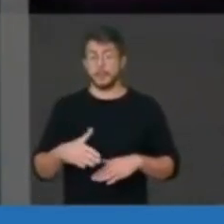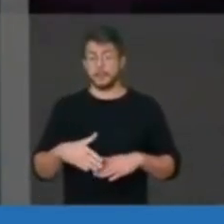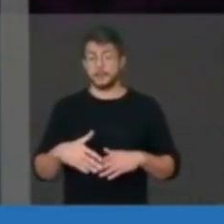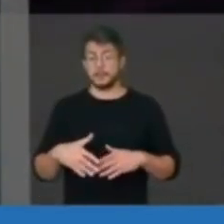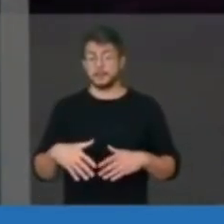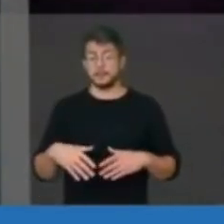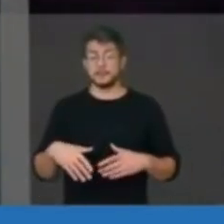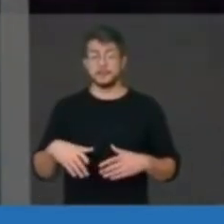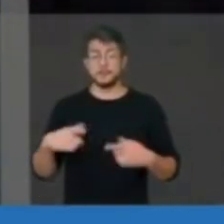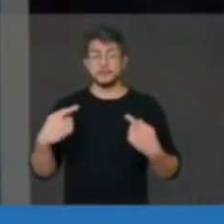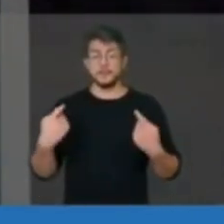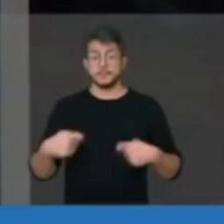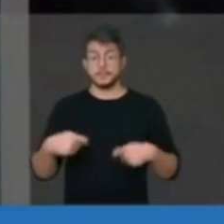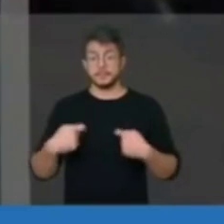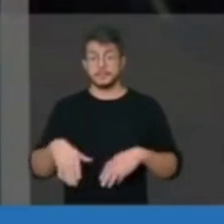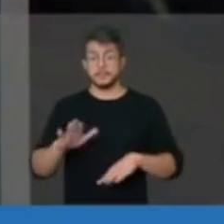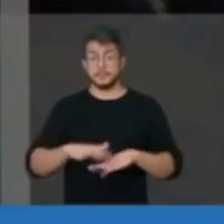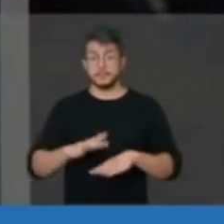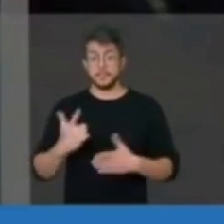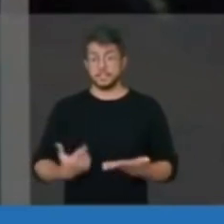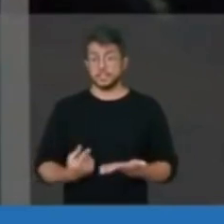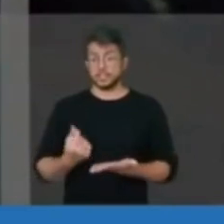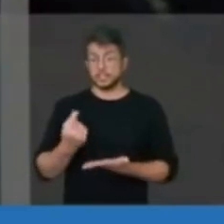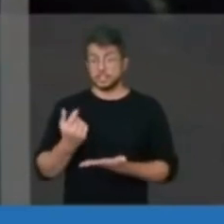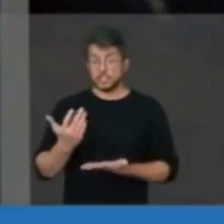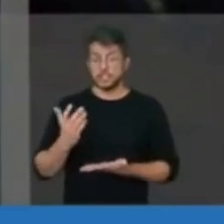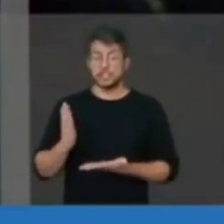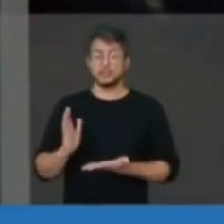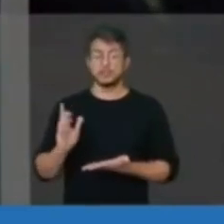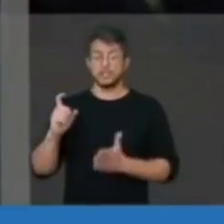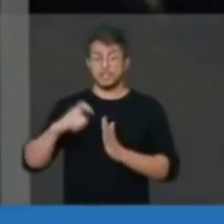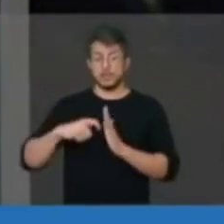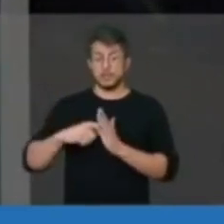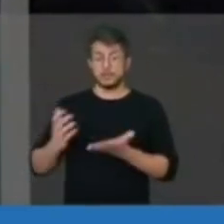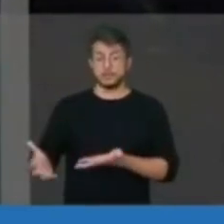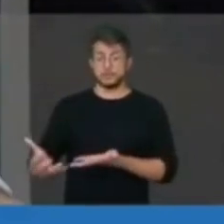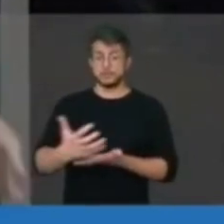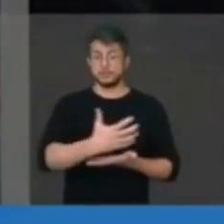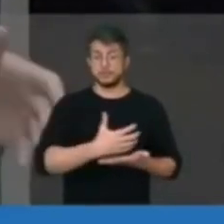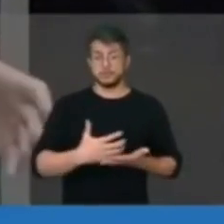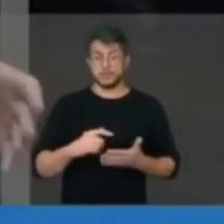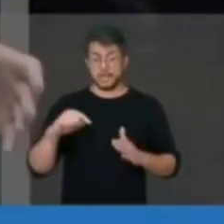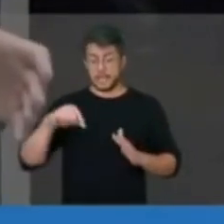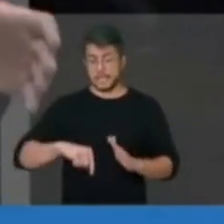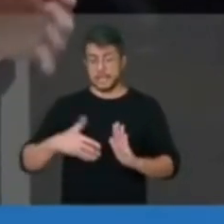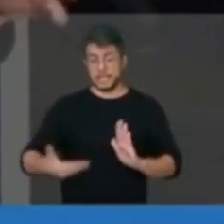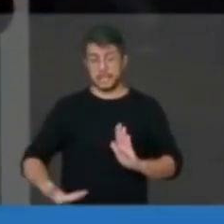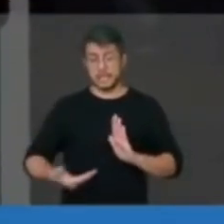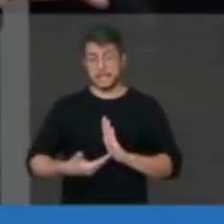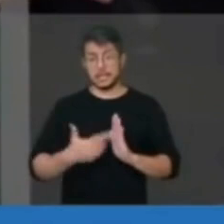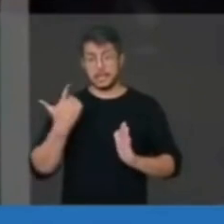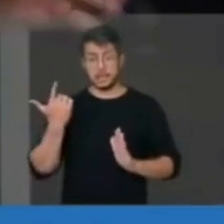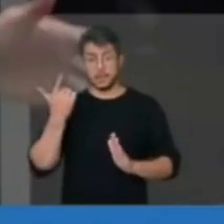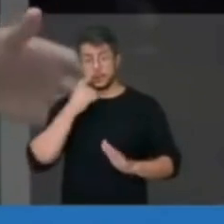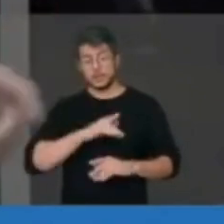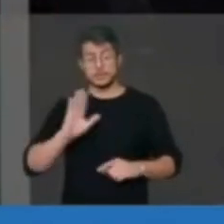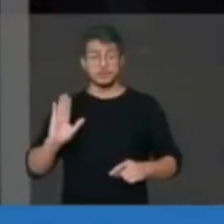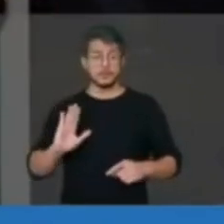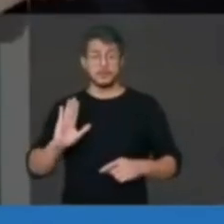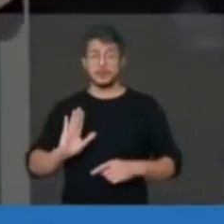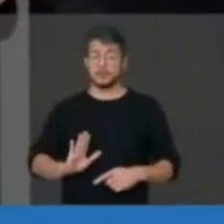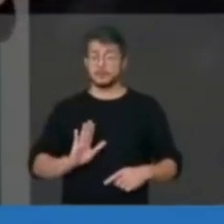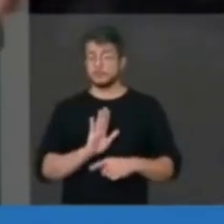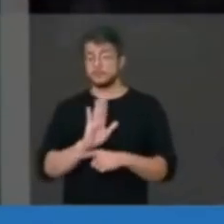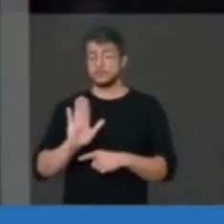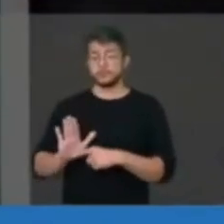da população através de impostos, para fazer com que a Câmara dos Deputados possa ter atendidos aqui seus deputados, que